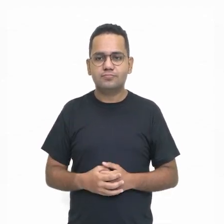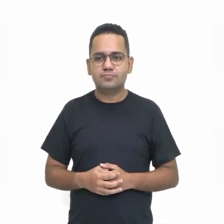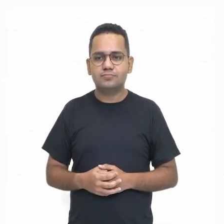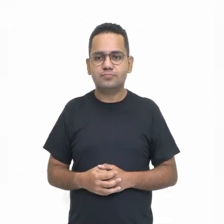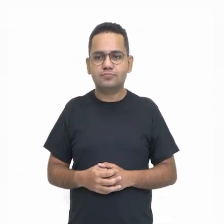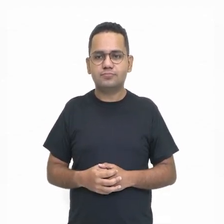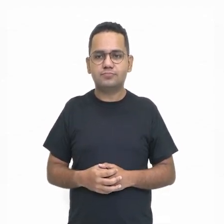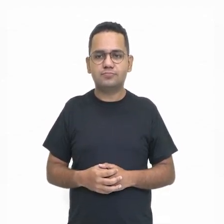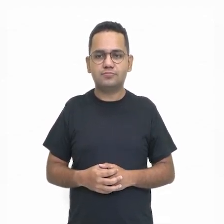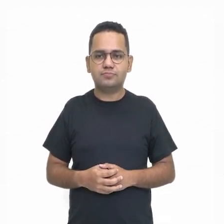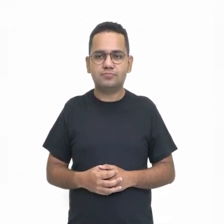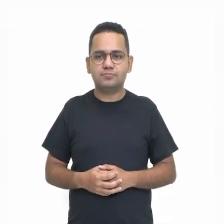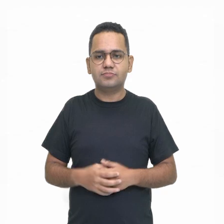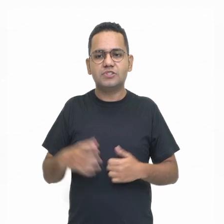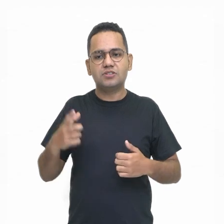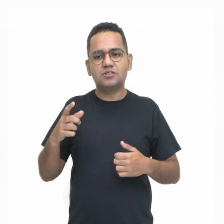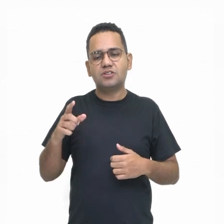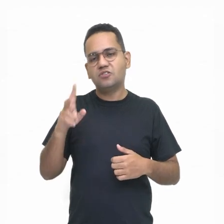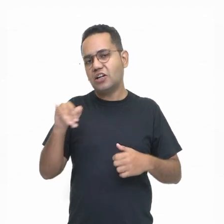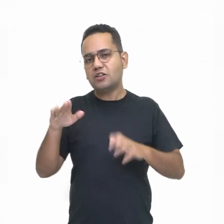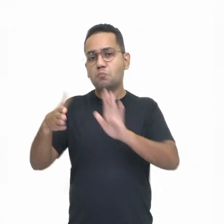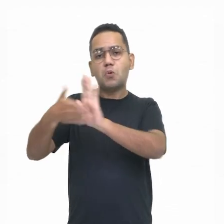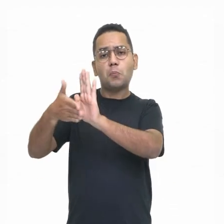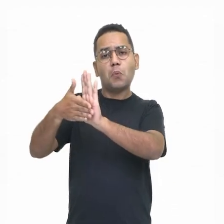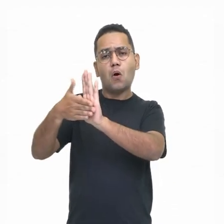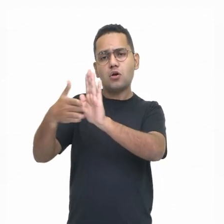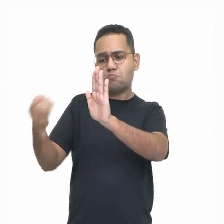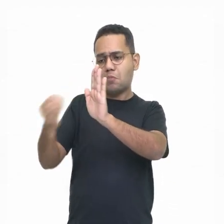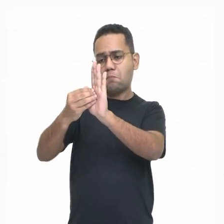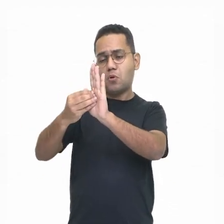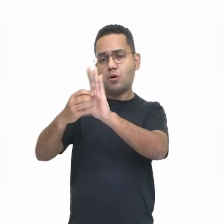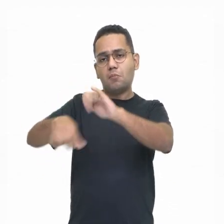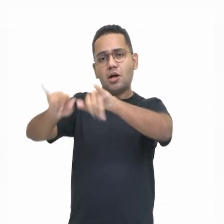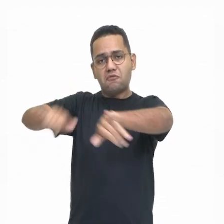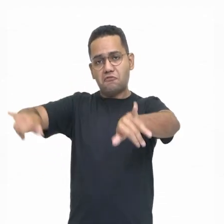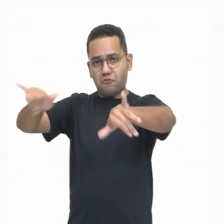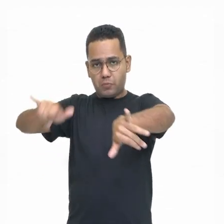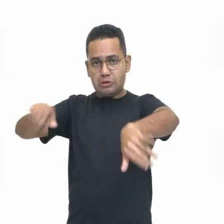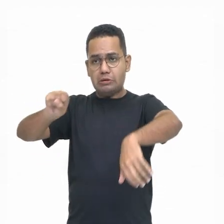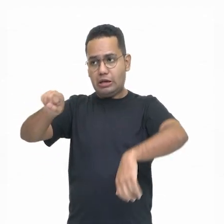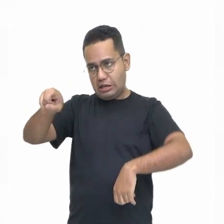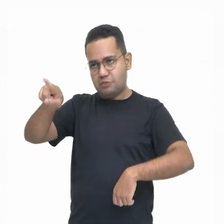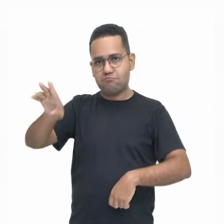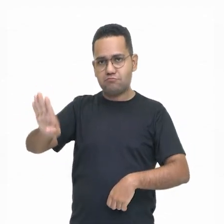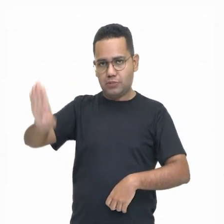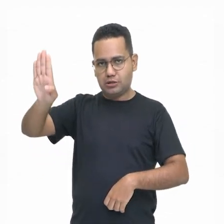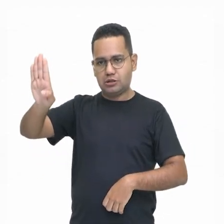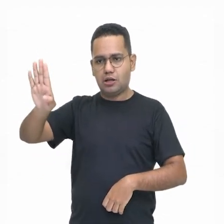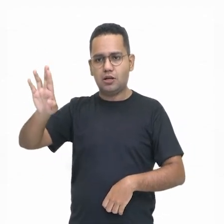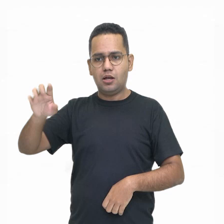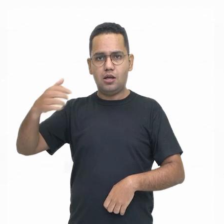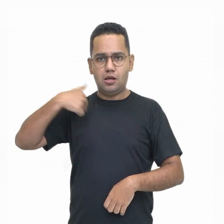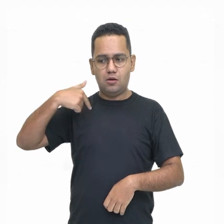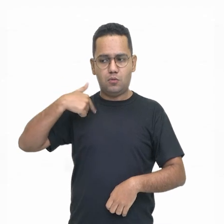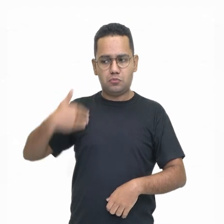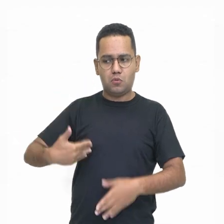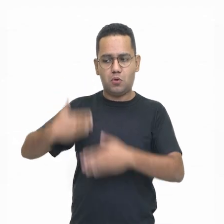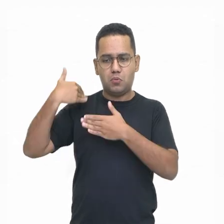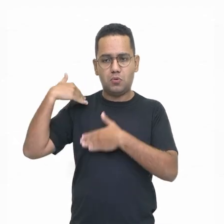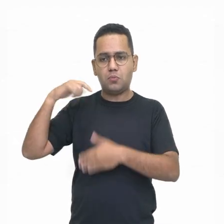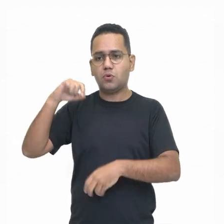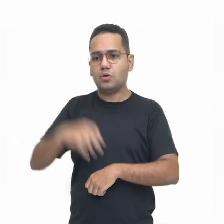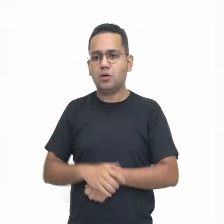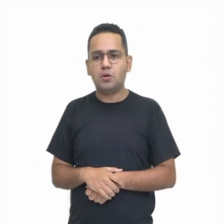das suas propagandas de governo quando ele estava sendo candidato a presidente do Brasil pela primeira vez. Olha, eu sou o cara aqui responsável